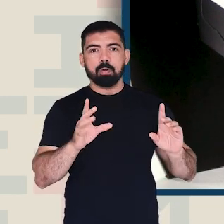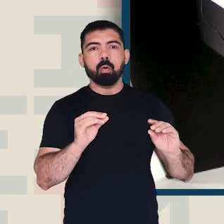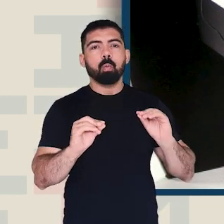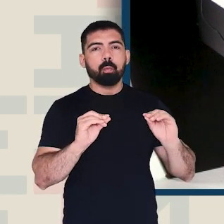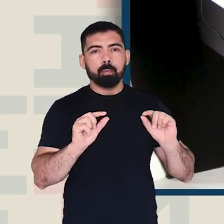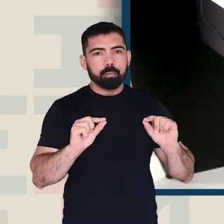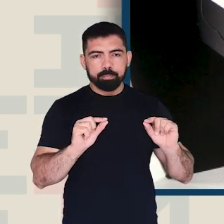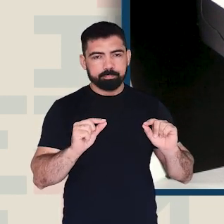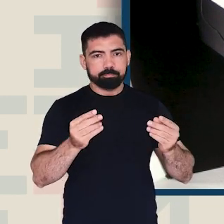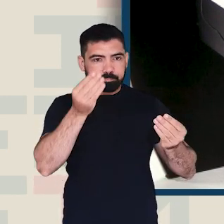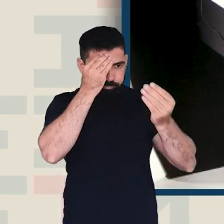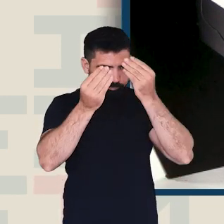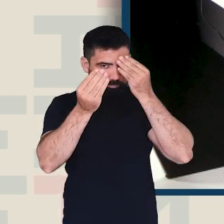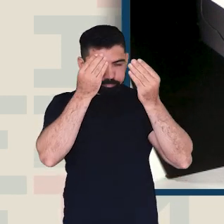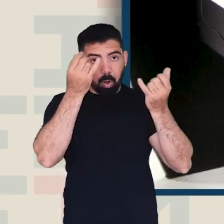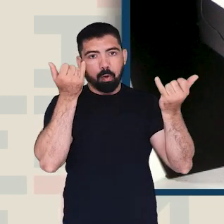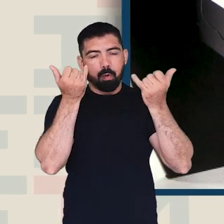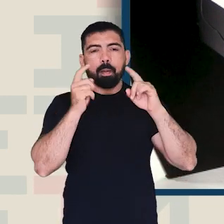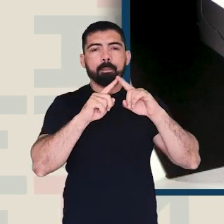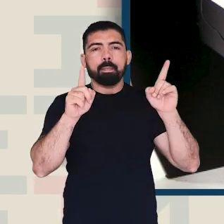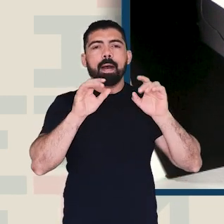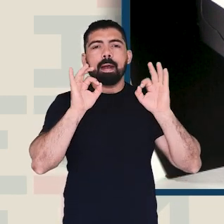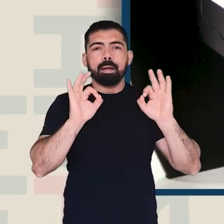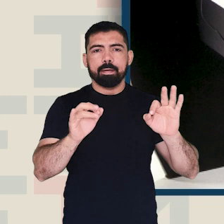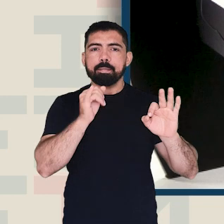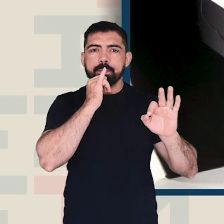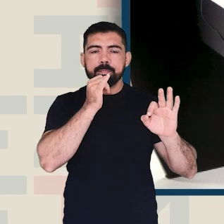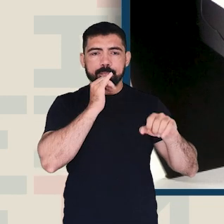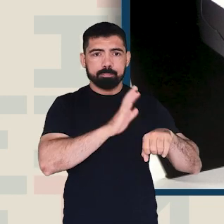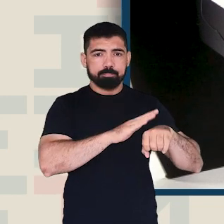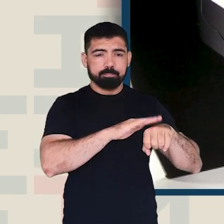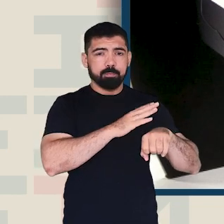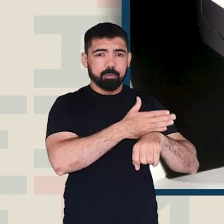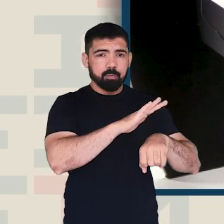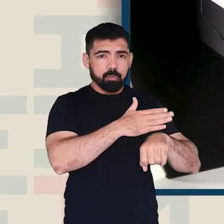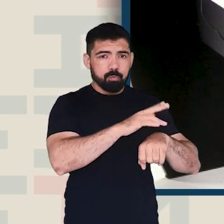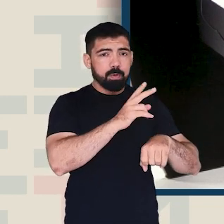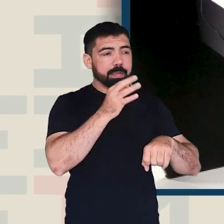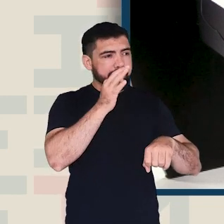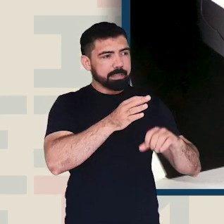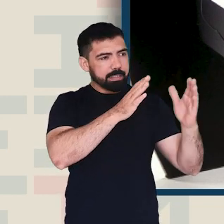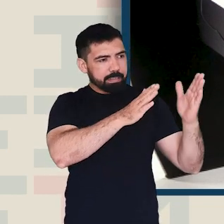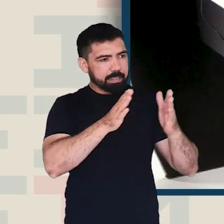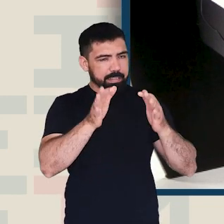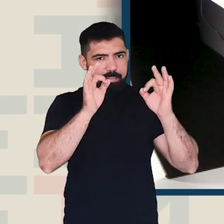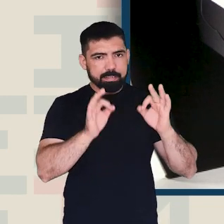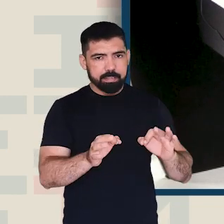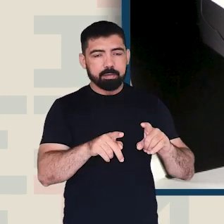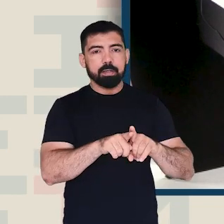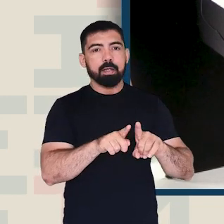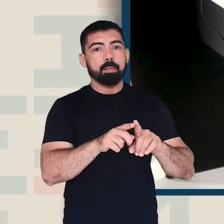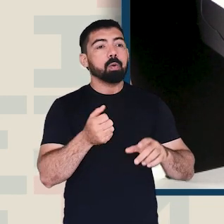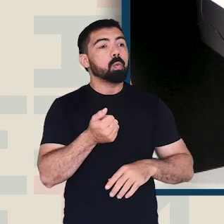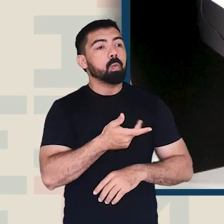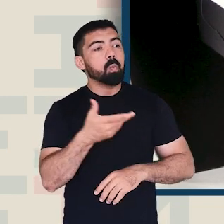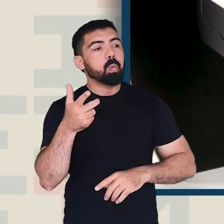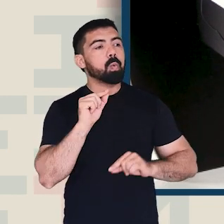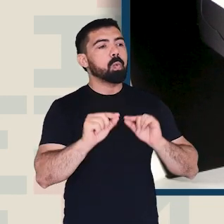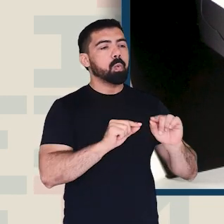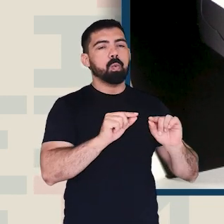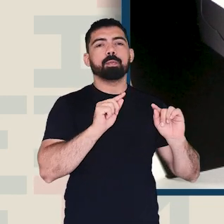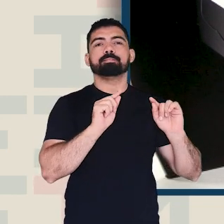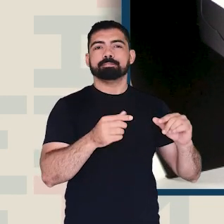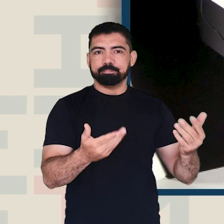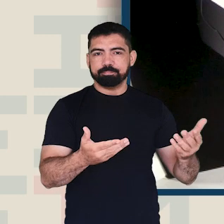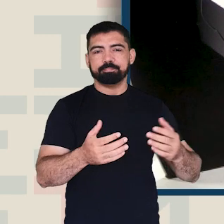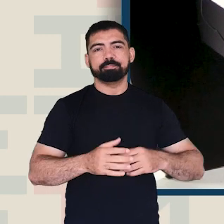acumulando informações sem saber normalmente, sem ter essa certeza da ordem, da dosagem do que estudar. E